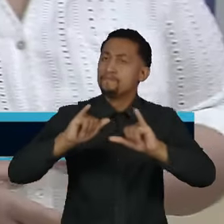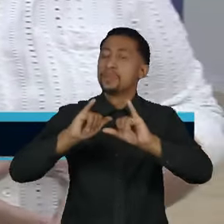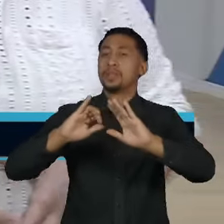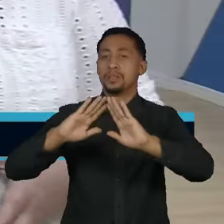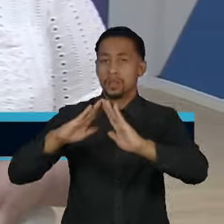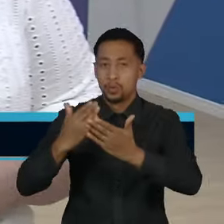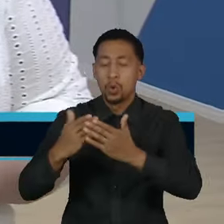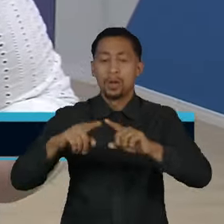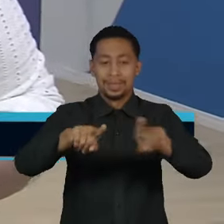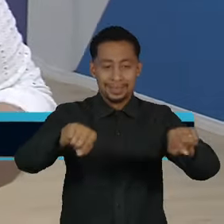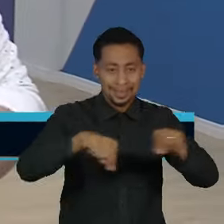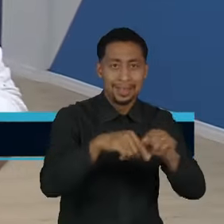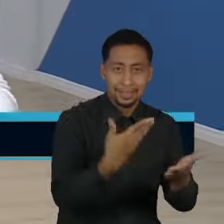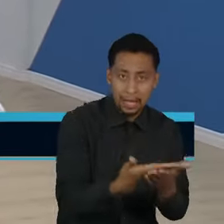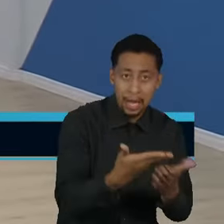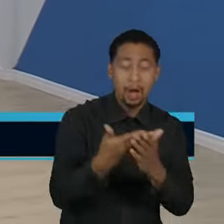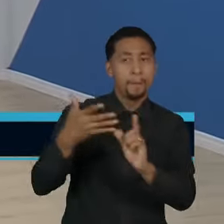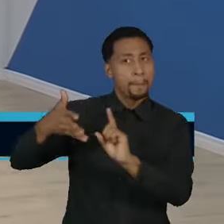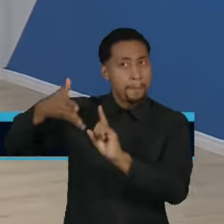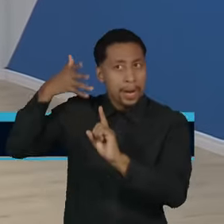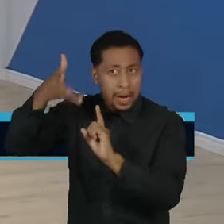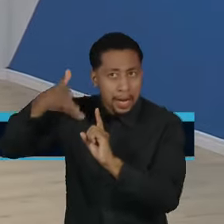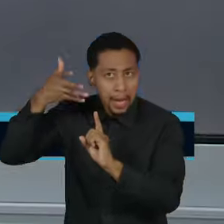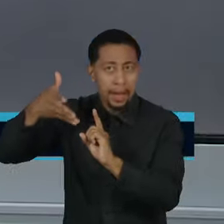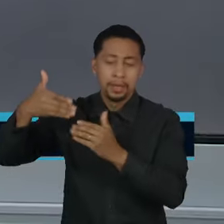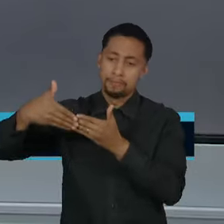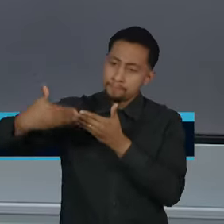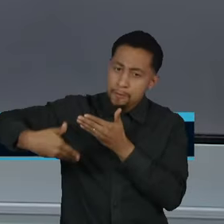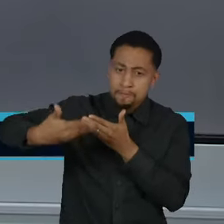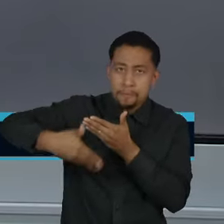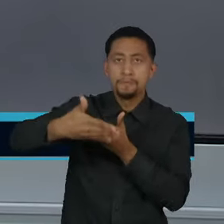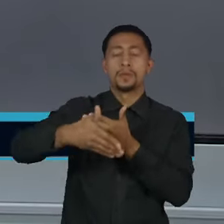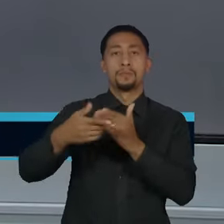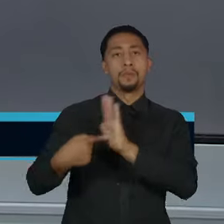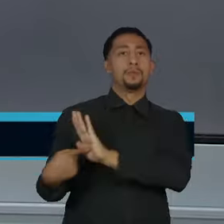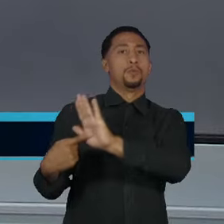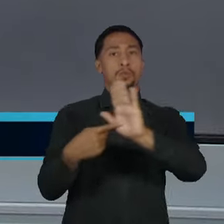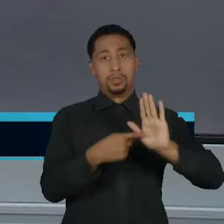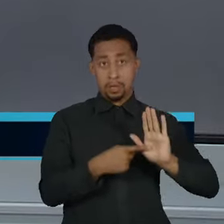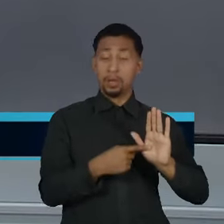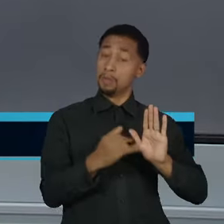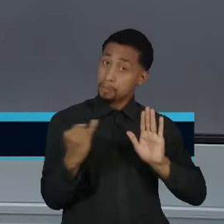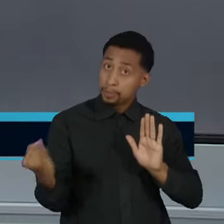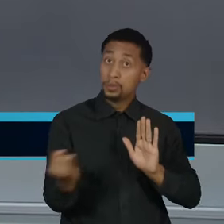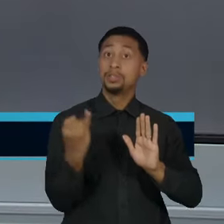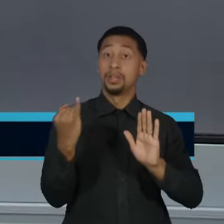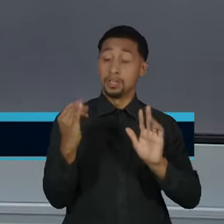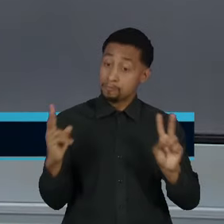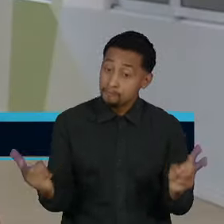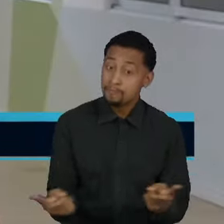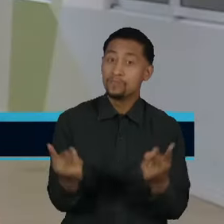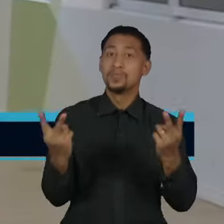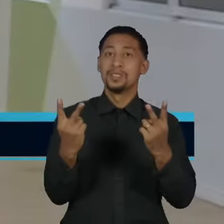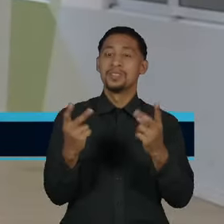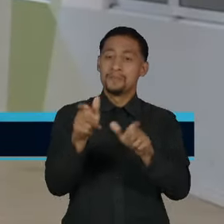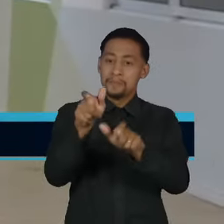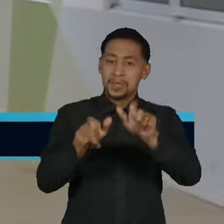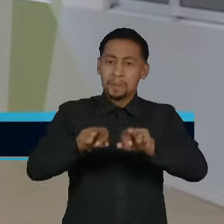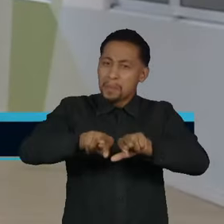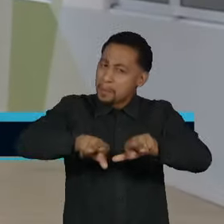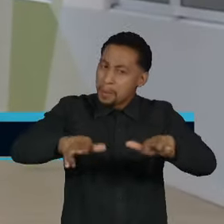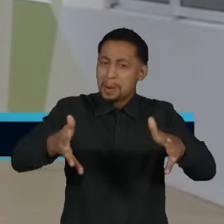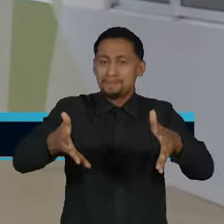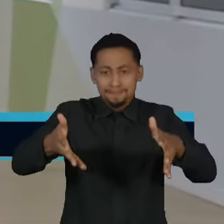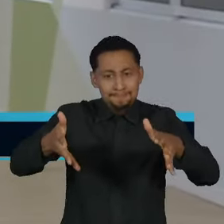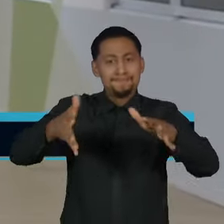também realiza eventos pontuais para reforçar a discussão. E o segredo está na valorização da diversidade. Todo mundo pode